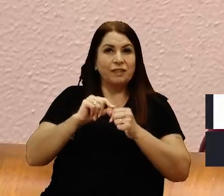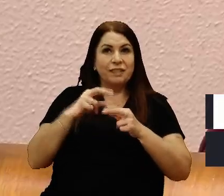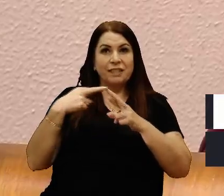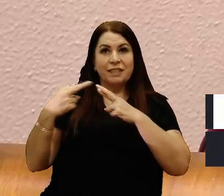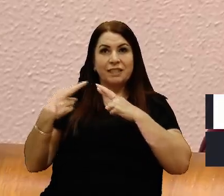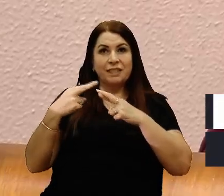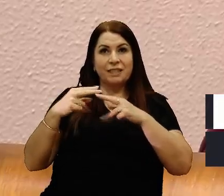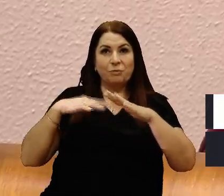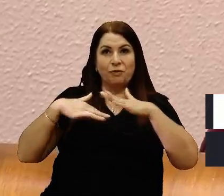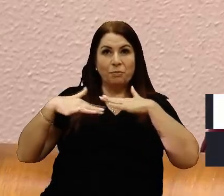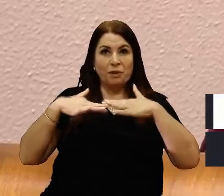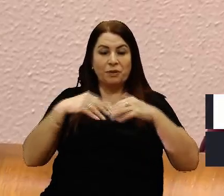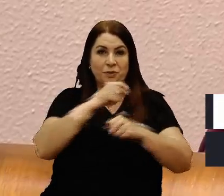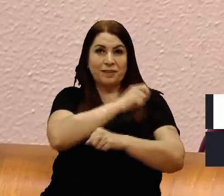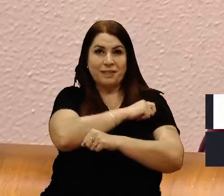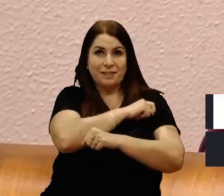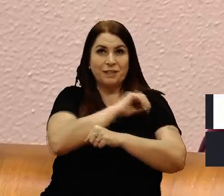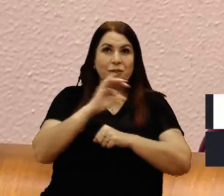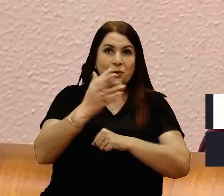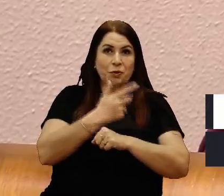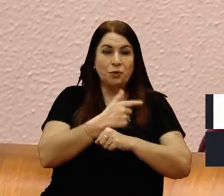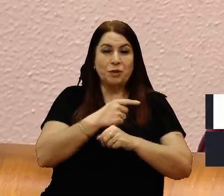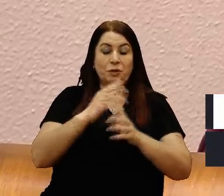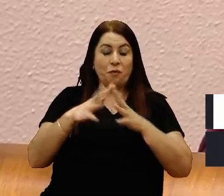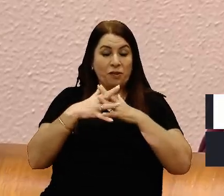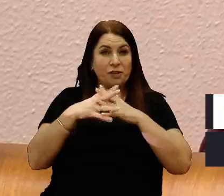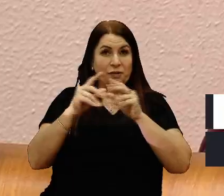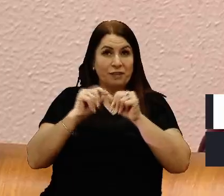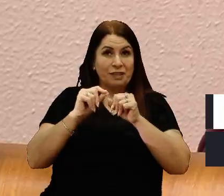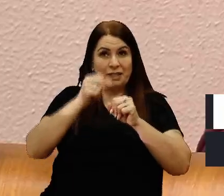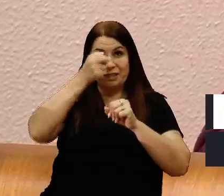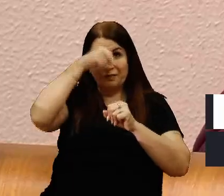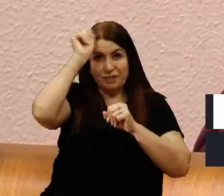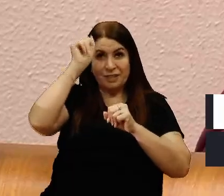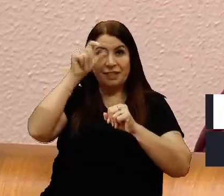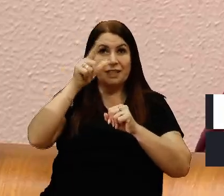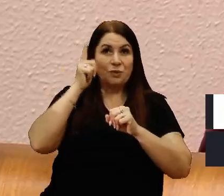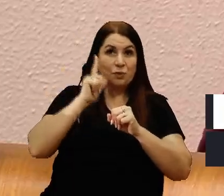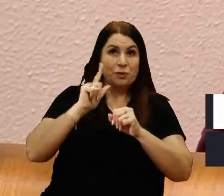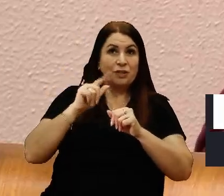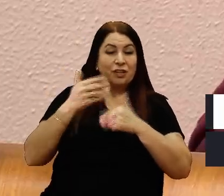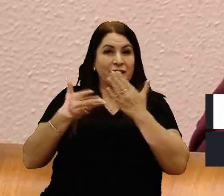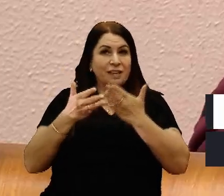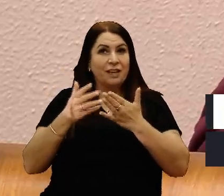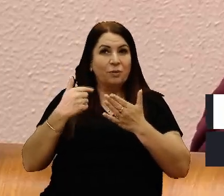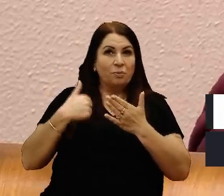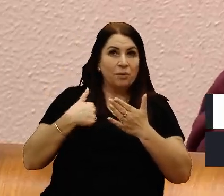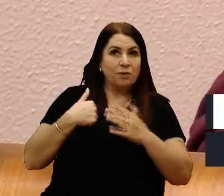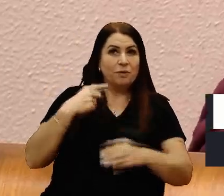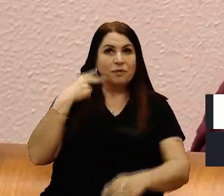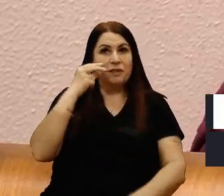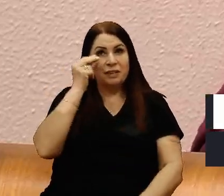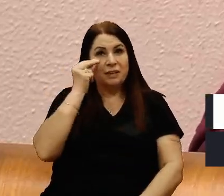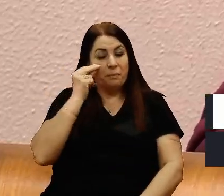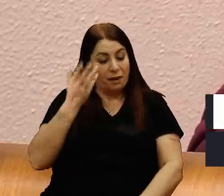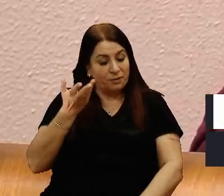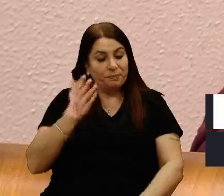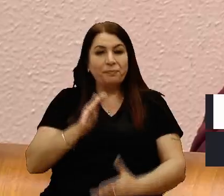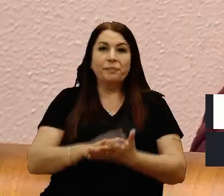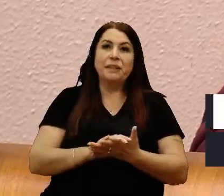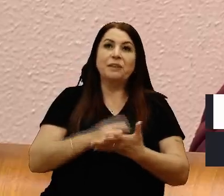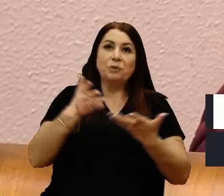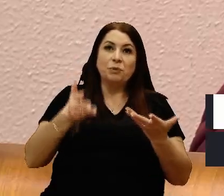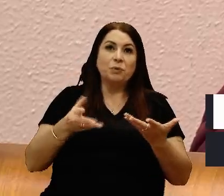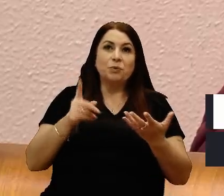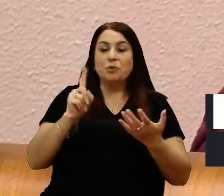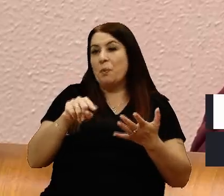movimento estudantil. Então, todas as broncas que a gente aprontava na universidade, o Lucas já tinha que lidar naquela época comigo, com o vereador Libardi, né? Então, hoje